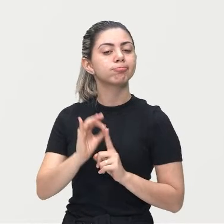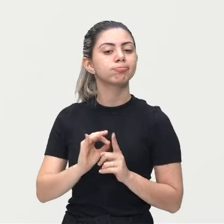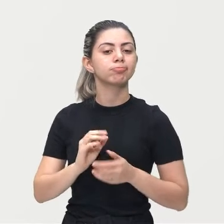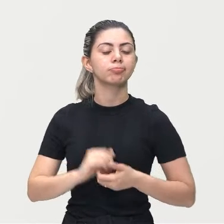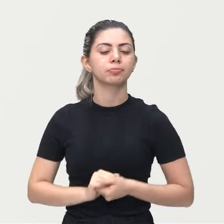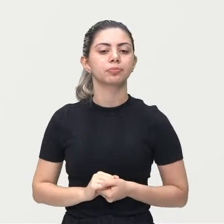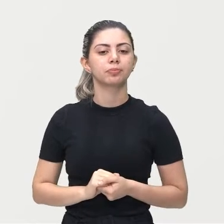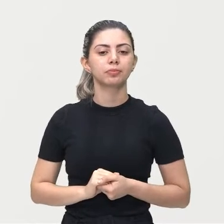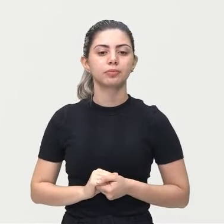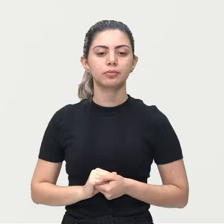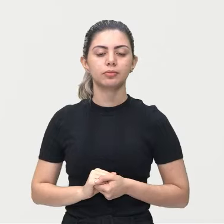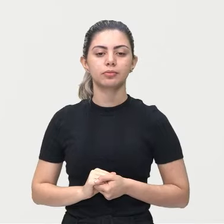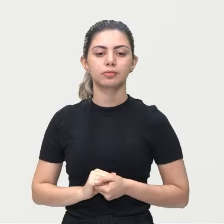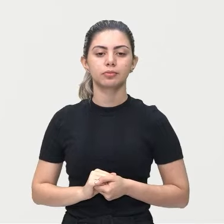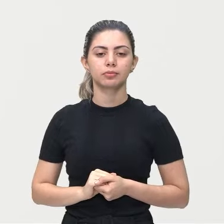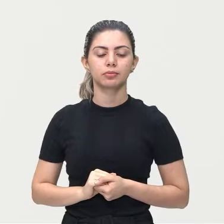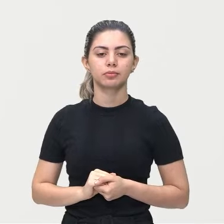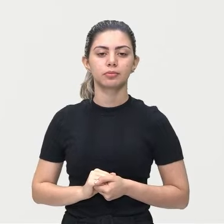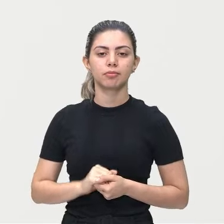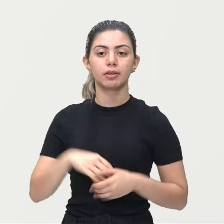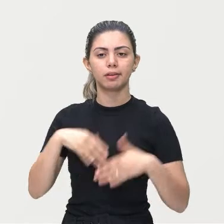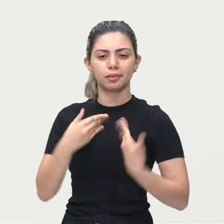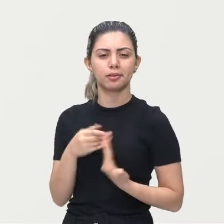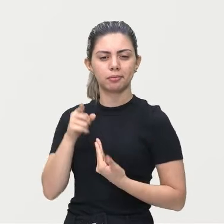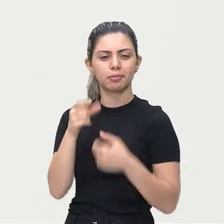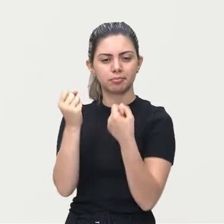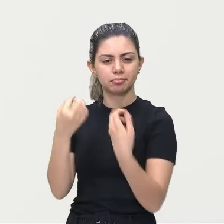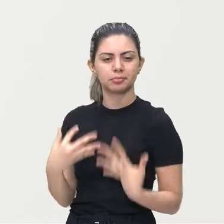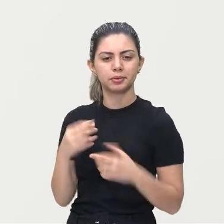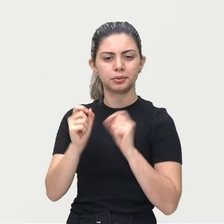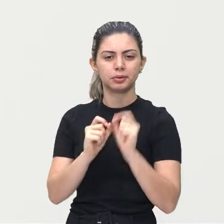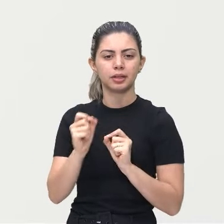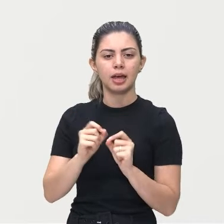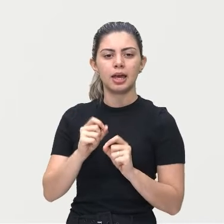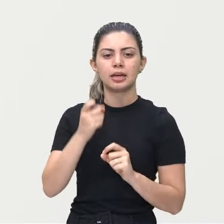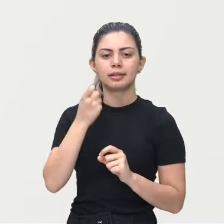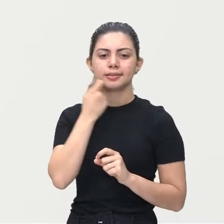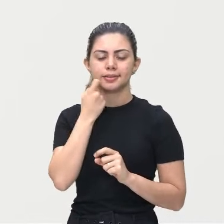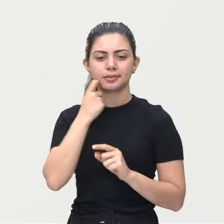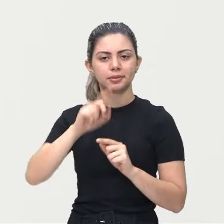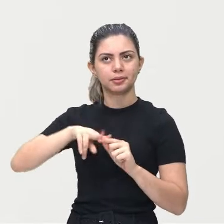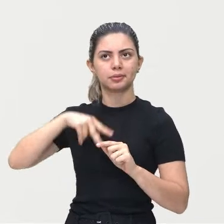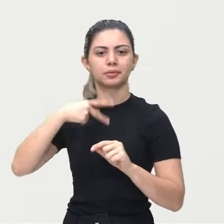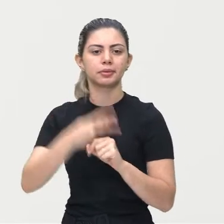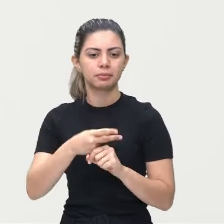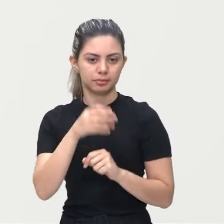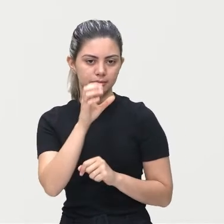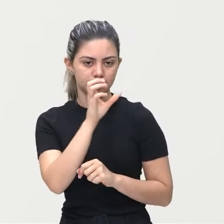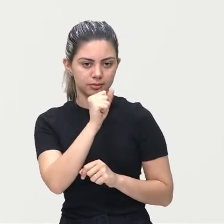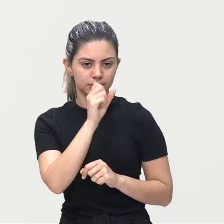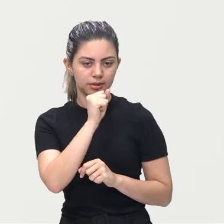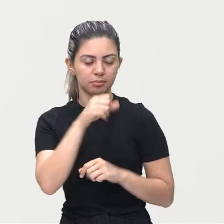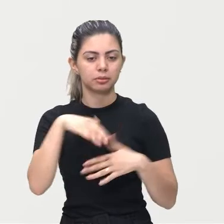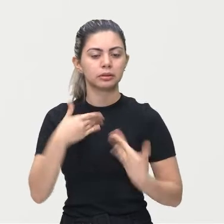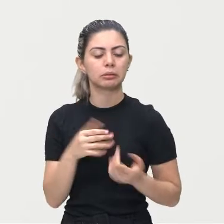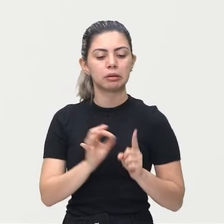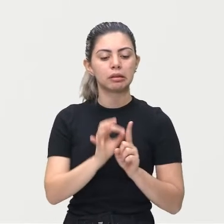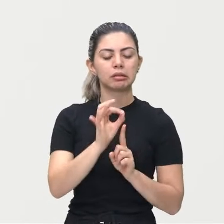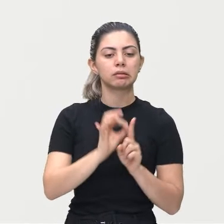essa temperatura, né, que foi lá assim, no dia pós-sexta-feira, sábado, essa temperatura,